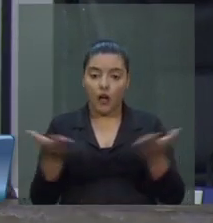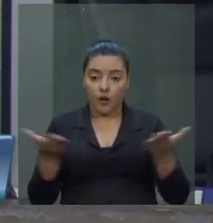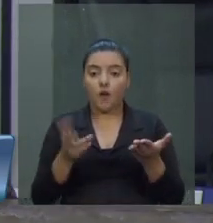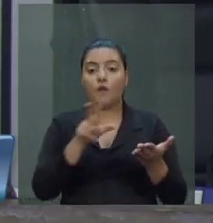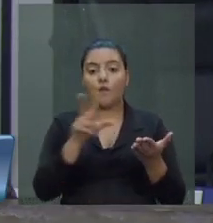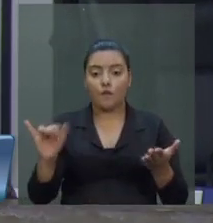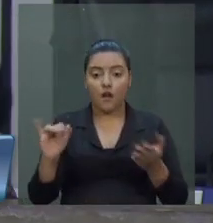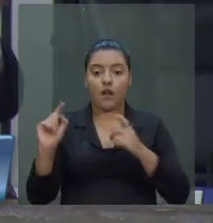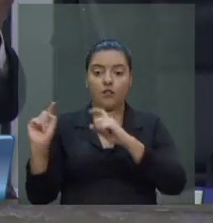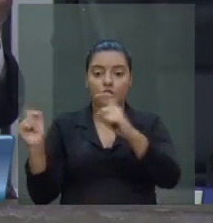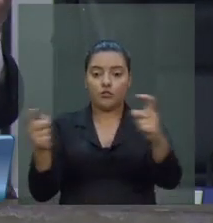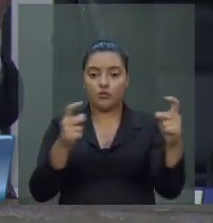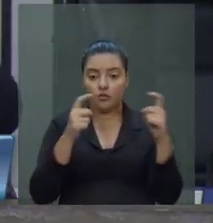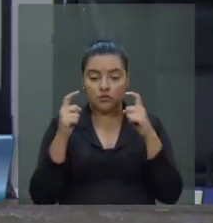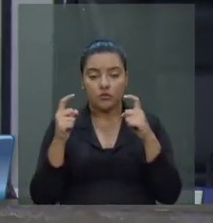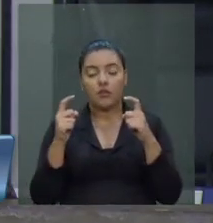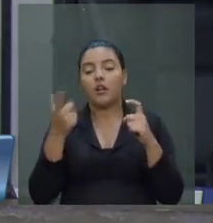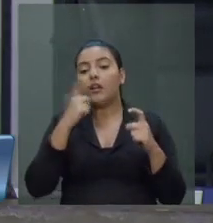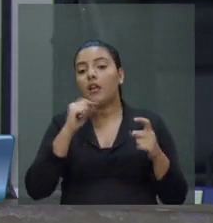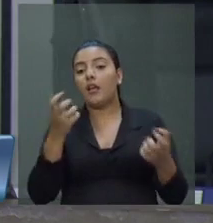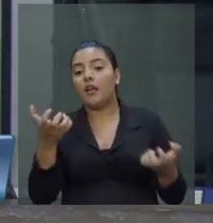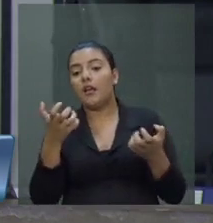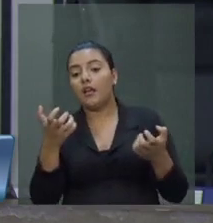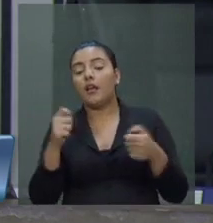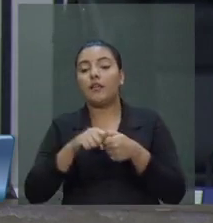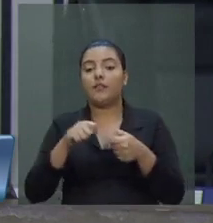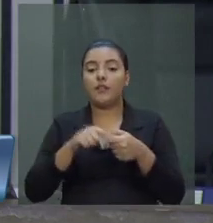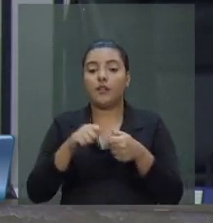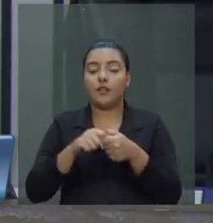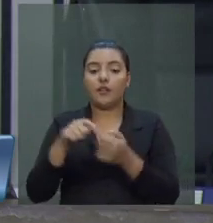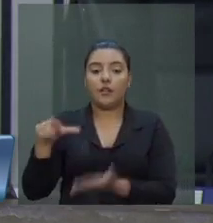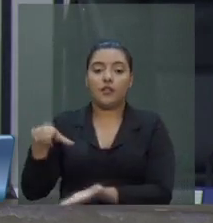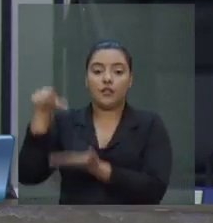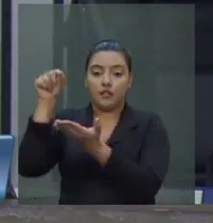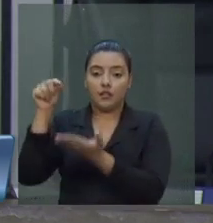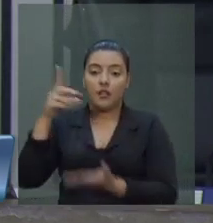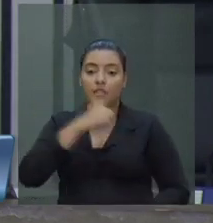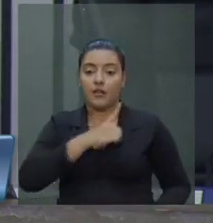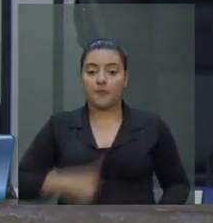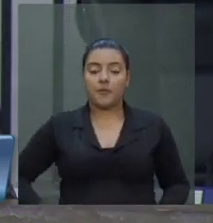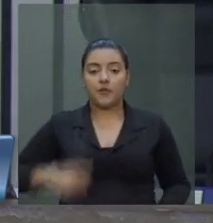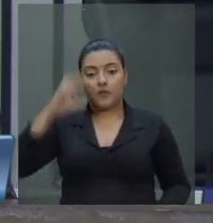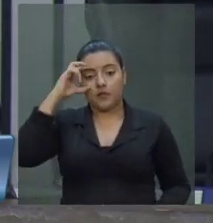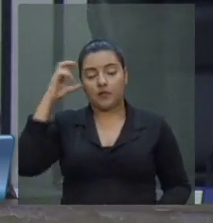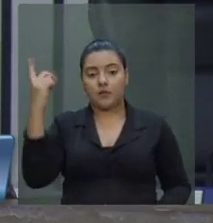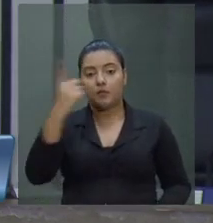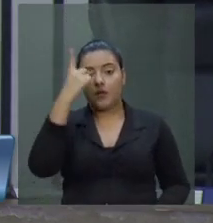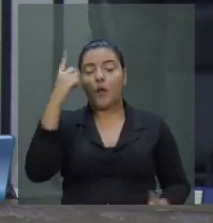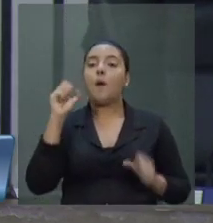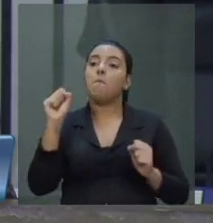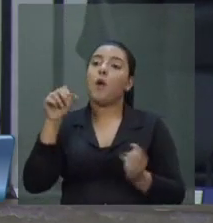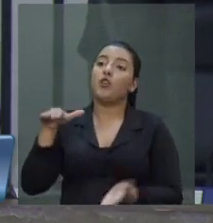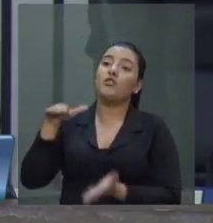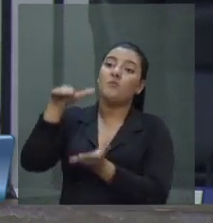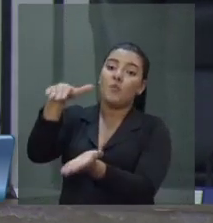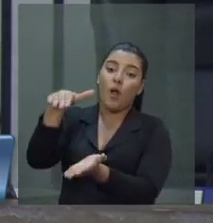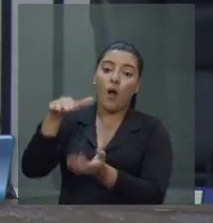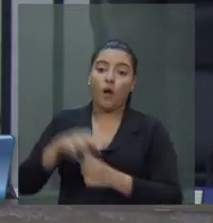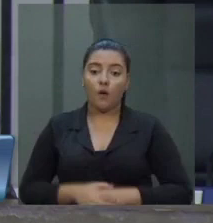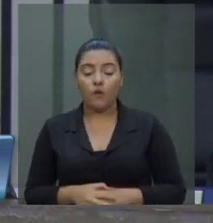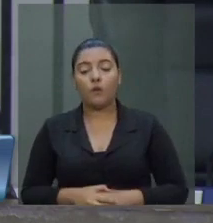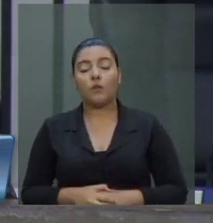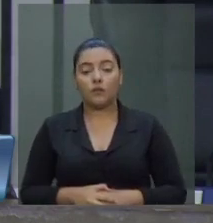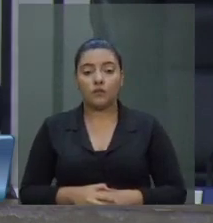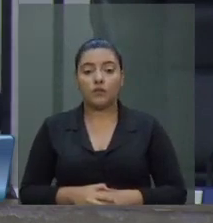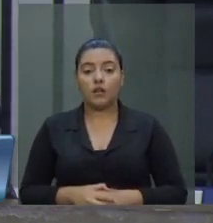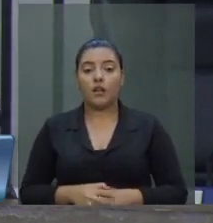agora, quero saber de quem fez o destaque, no caso do deputado Renato Rosendo, se pode ser em bloco a